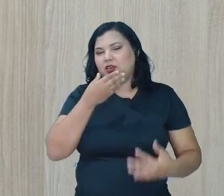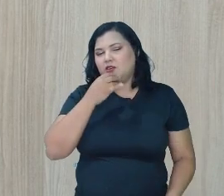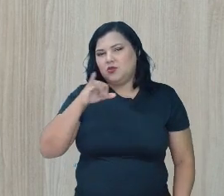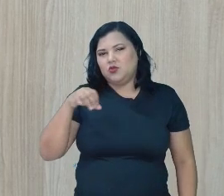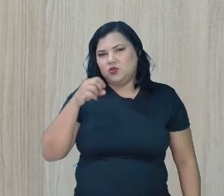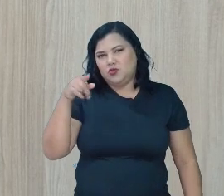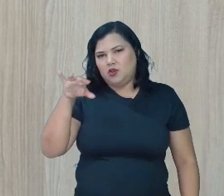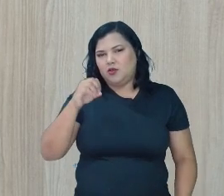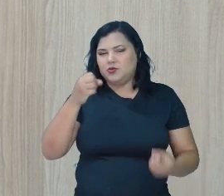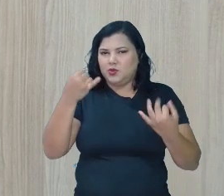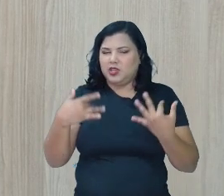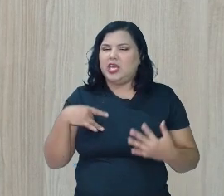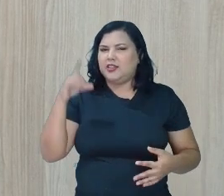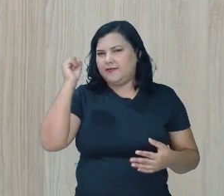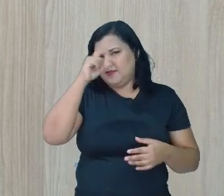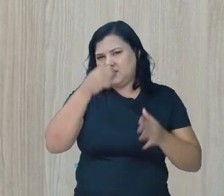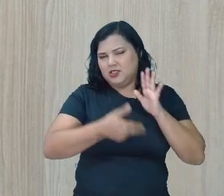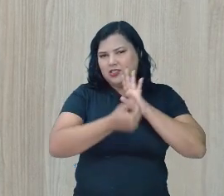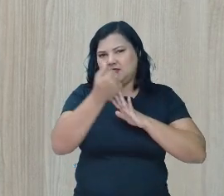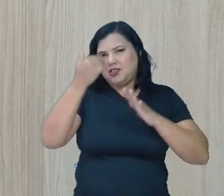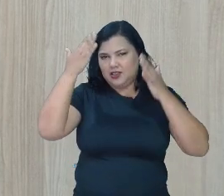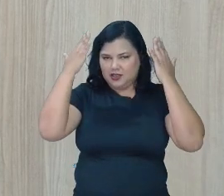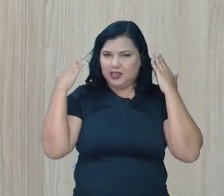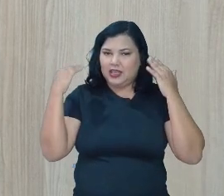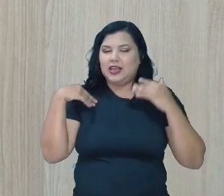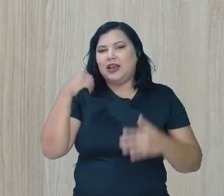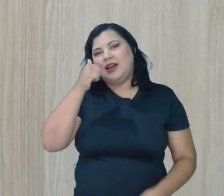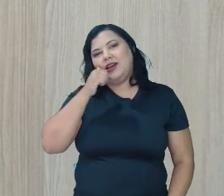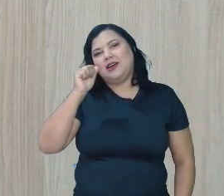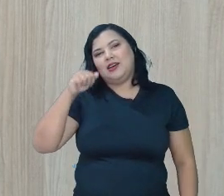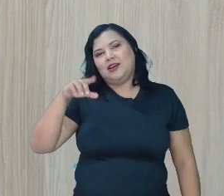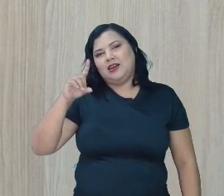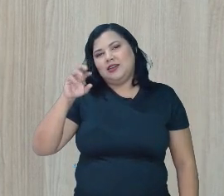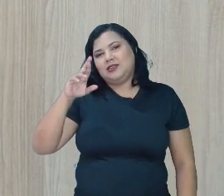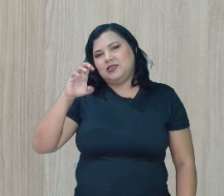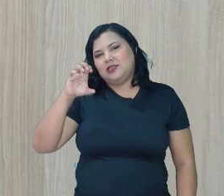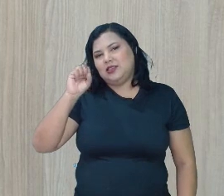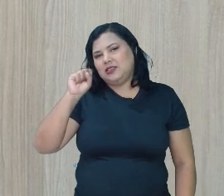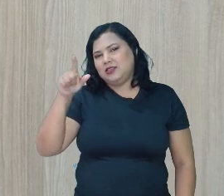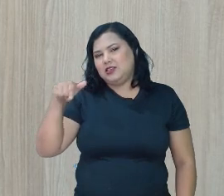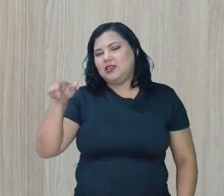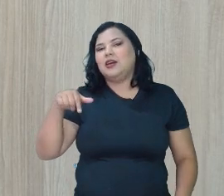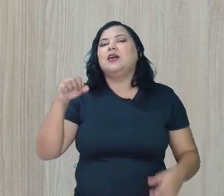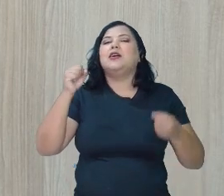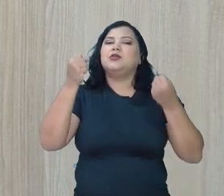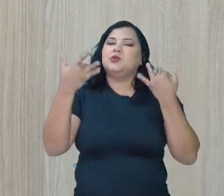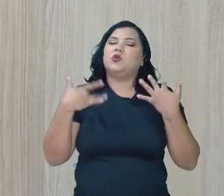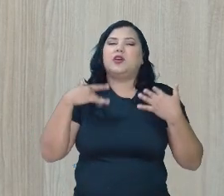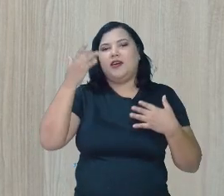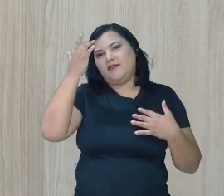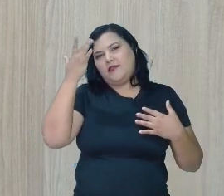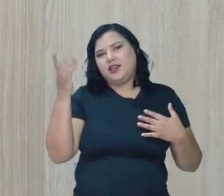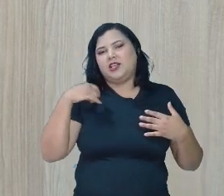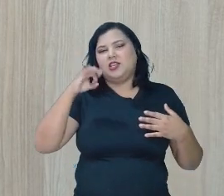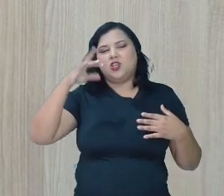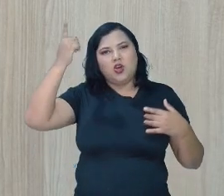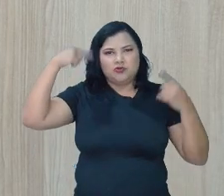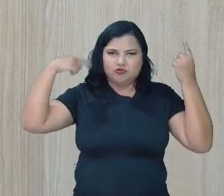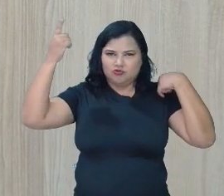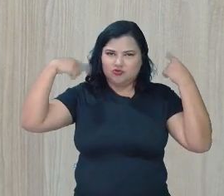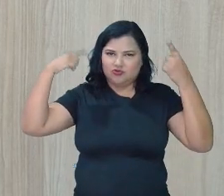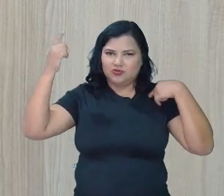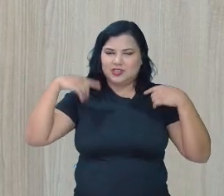era difícil desenhar cabelo? A Andresa discordou dele, viu? Disse que é a coisa mais fácil. Olha é só fazer aí. uns rabiscos e pronto. Se resolve bem